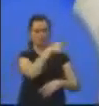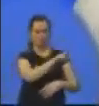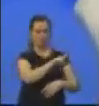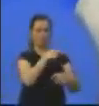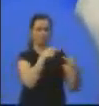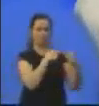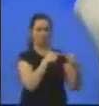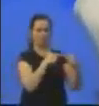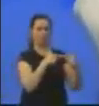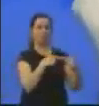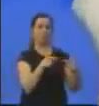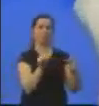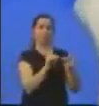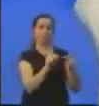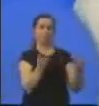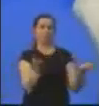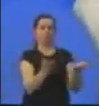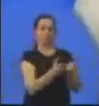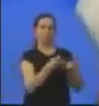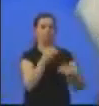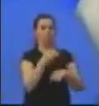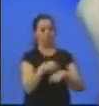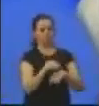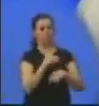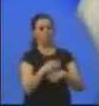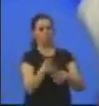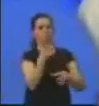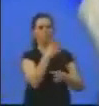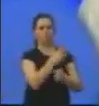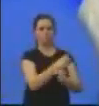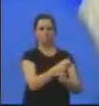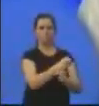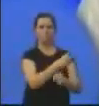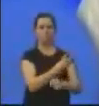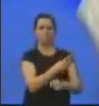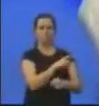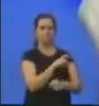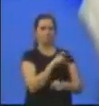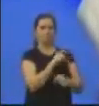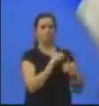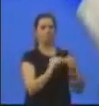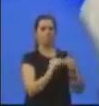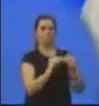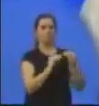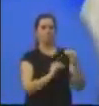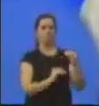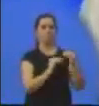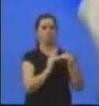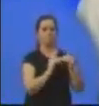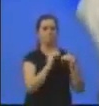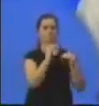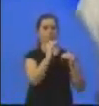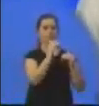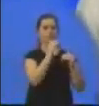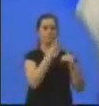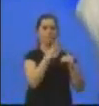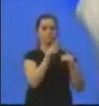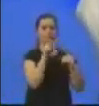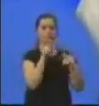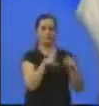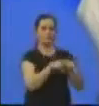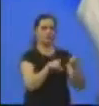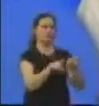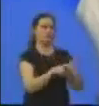o que nós vamos fazer? Eu preciso produzir aquele número que está ali. Tem um 3x, em cima tem que ter um 3x também. Então, o que nós vamos